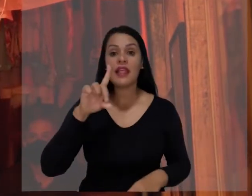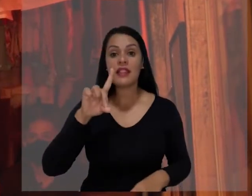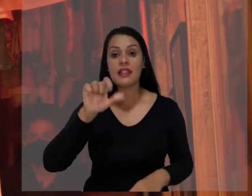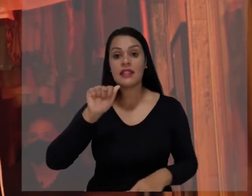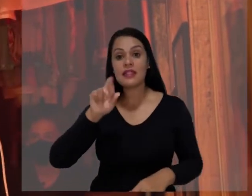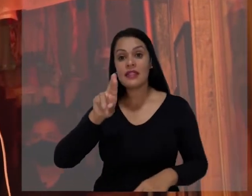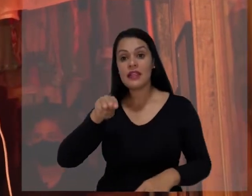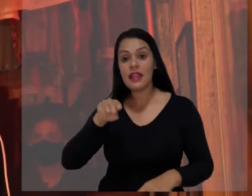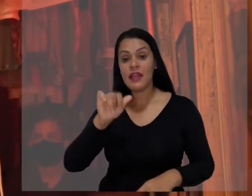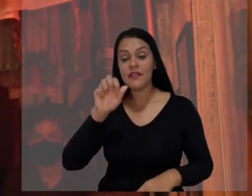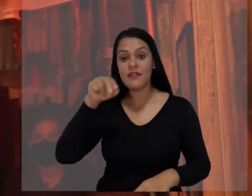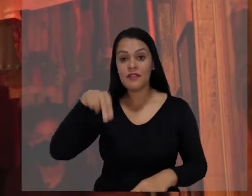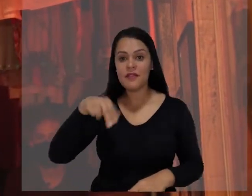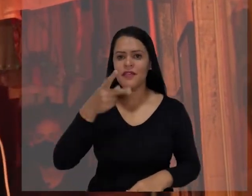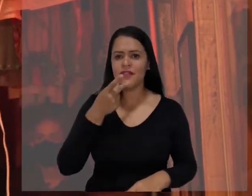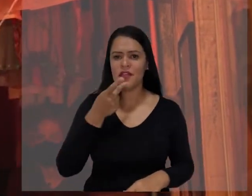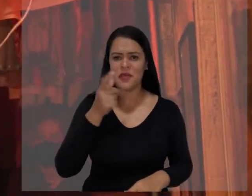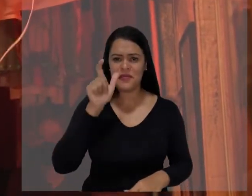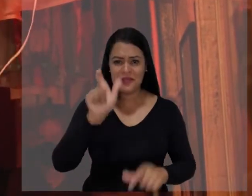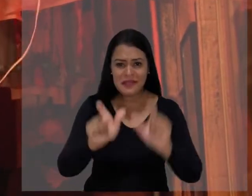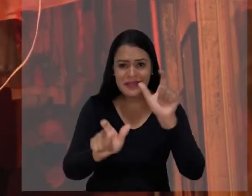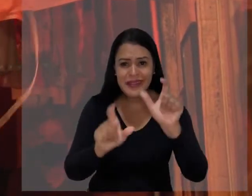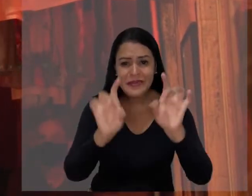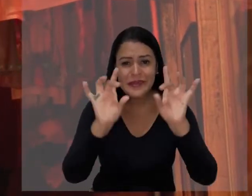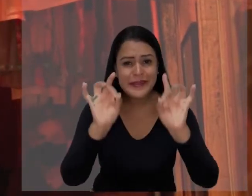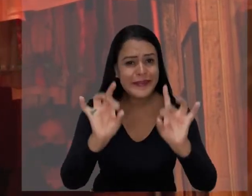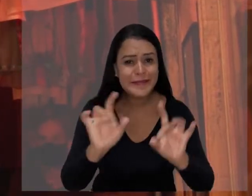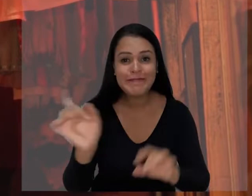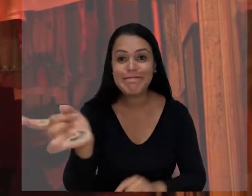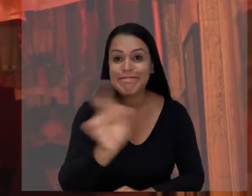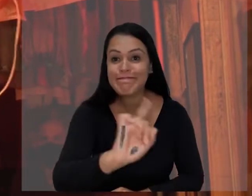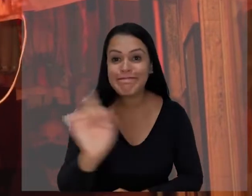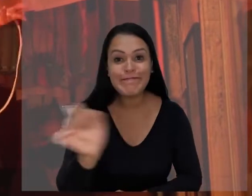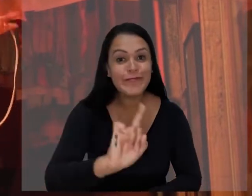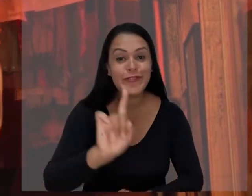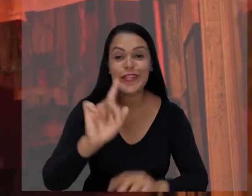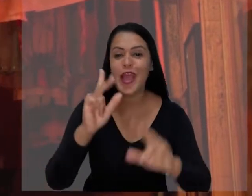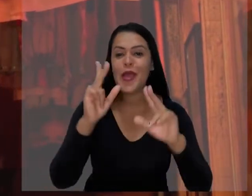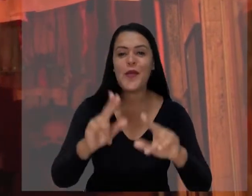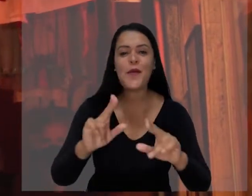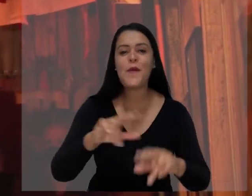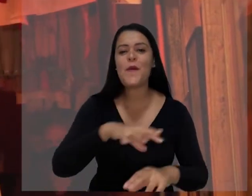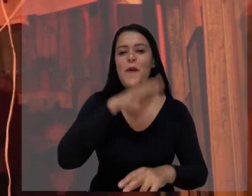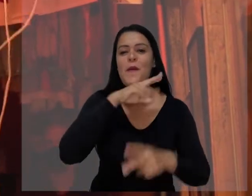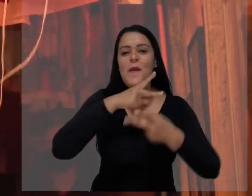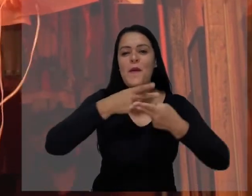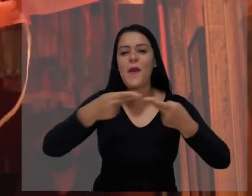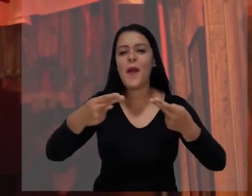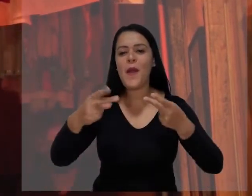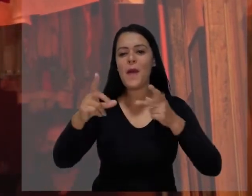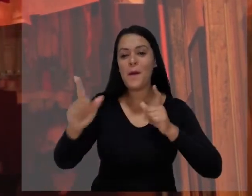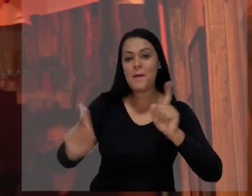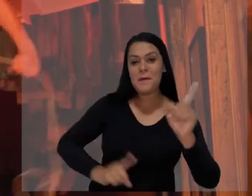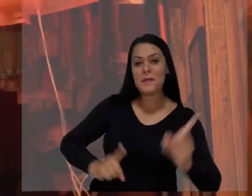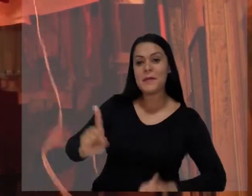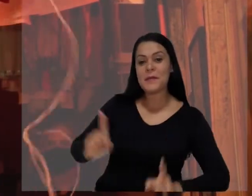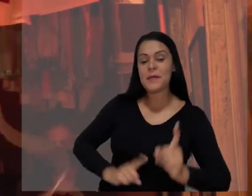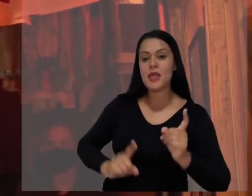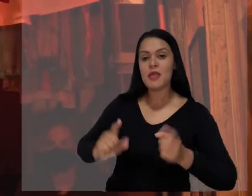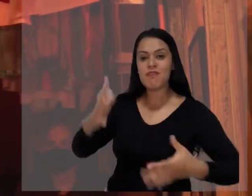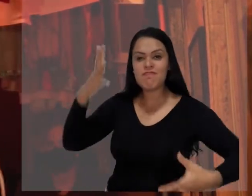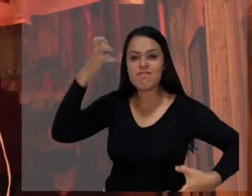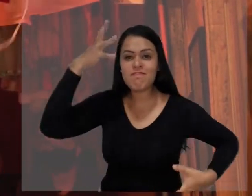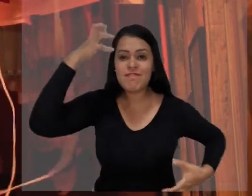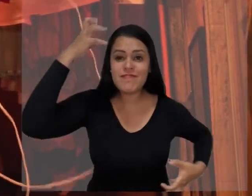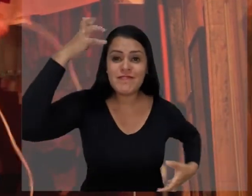não somos uma espécie especial. Somos como os animais. Somos primos dos macacos, praticamente